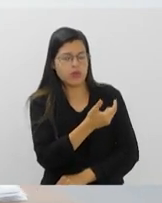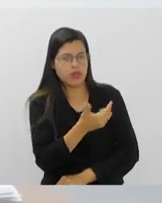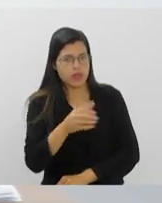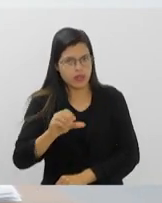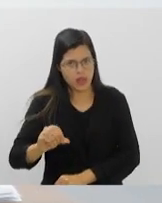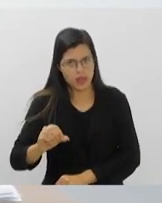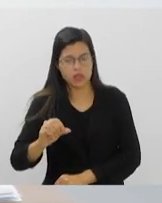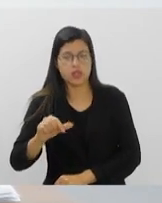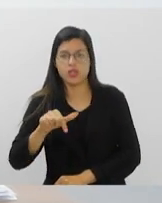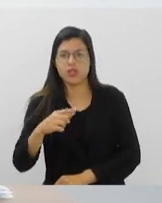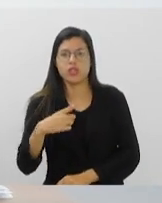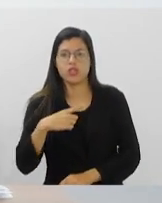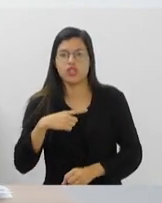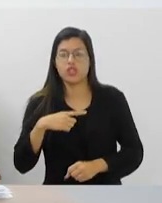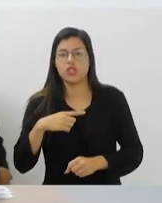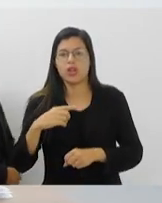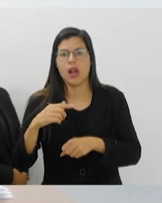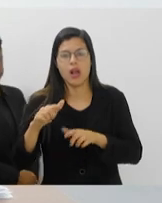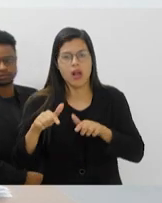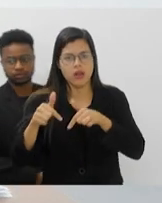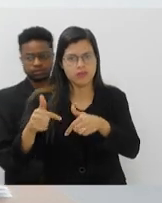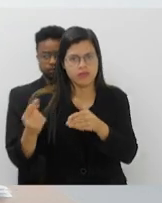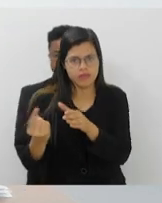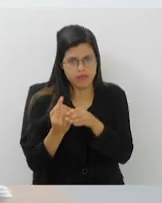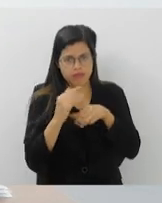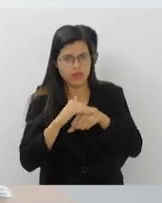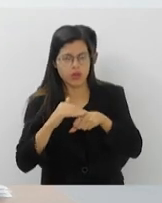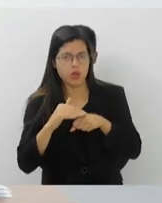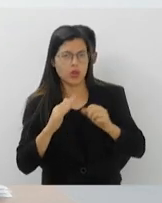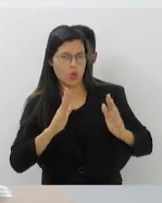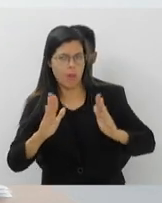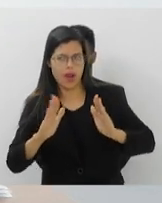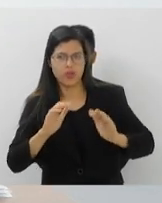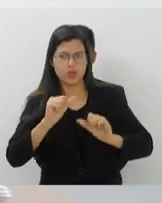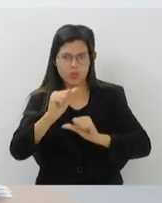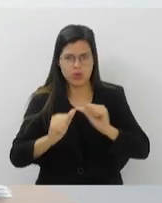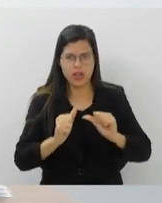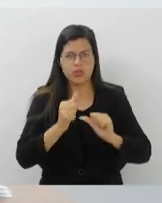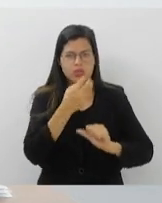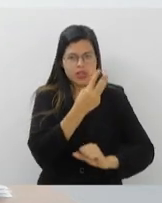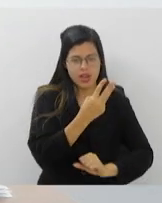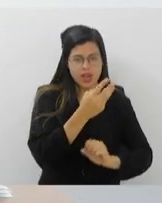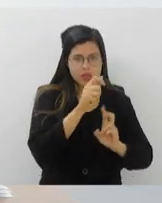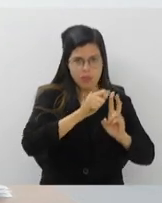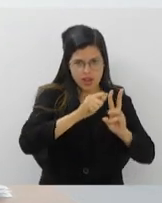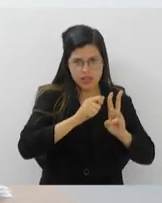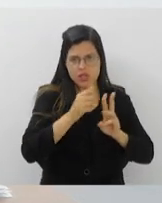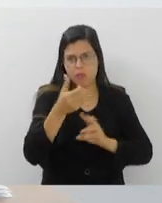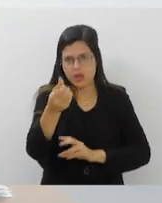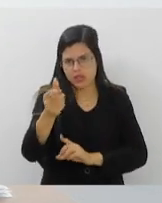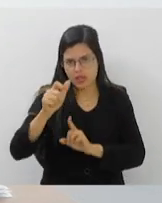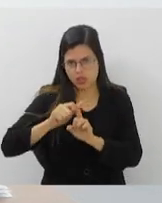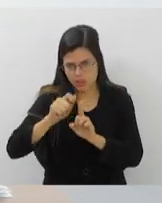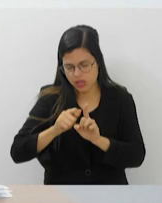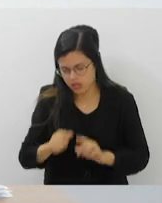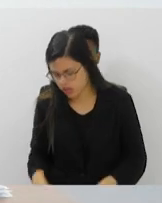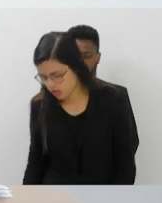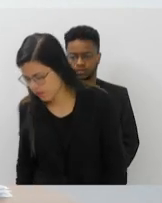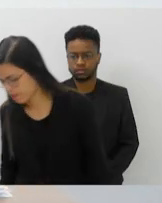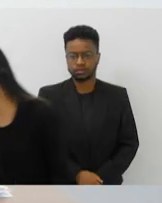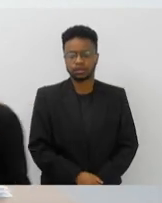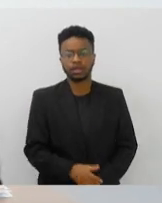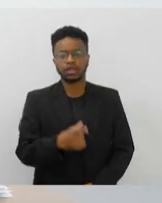acolhimento que depois o prazo foi alterado de 6 meses para 3 meses então havia muitas crianças institucionalizadas há